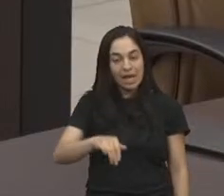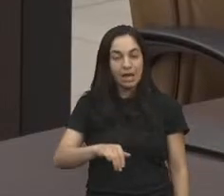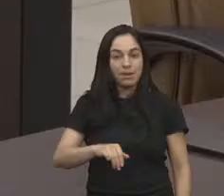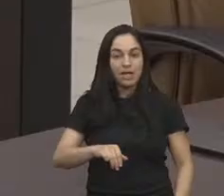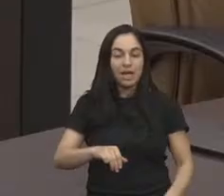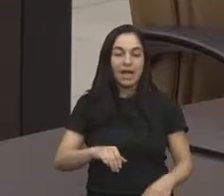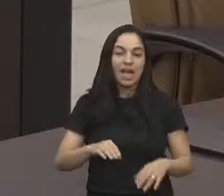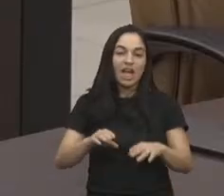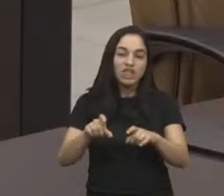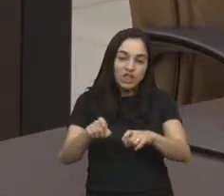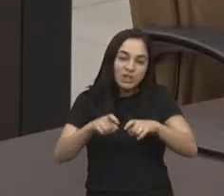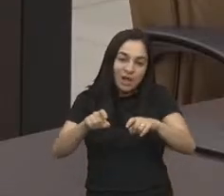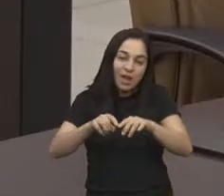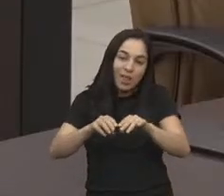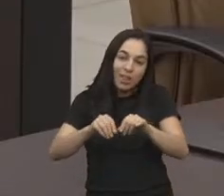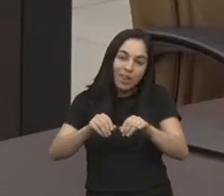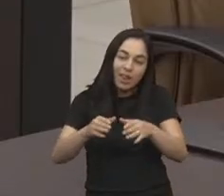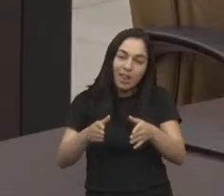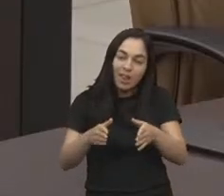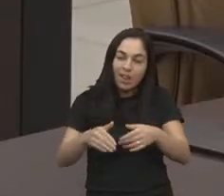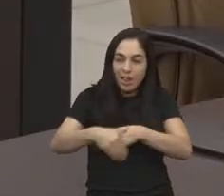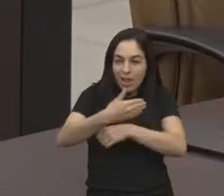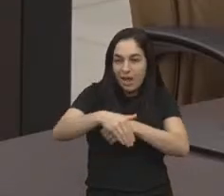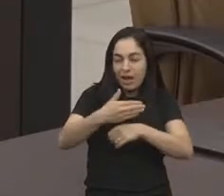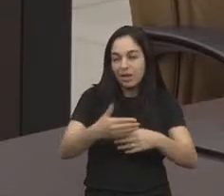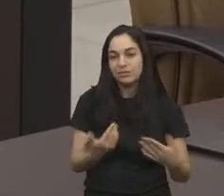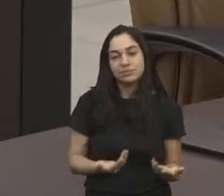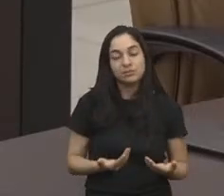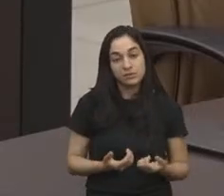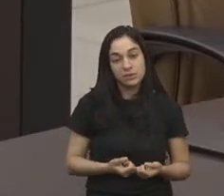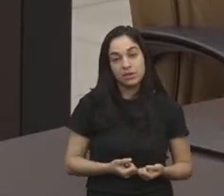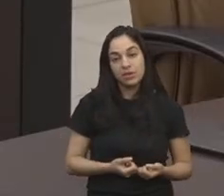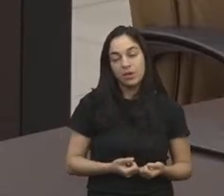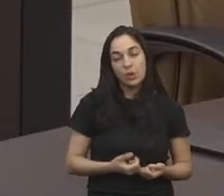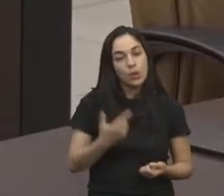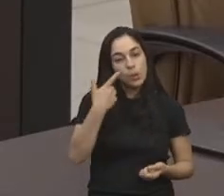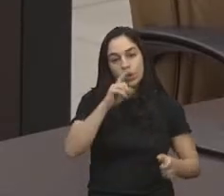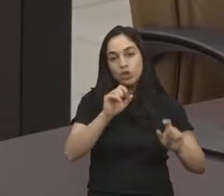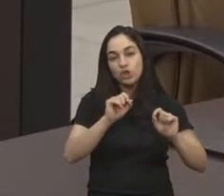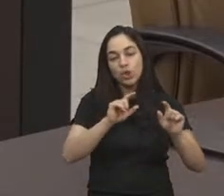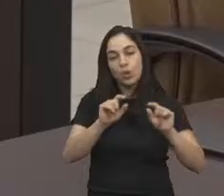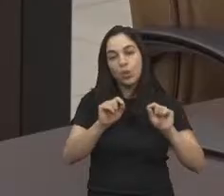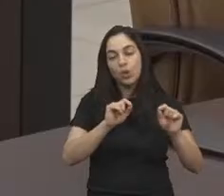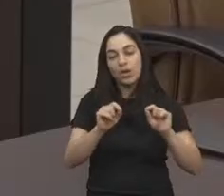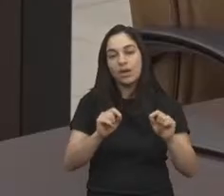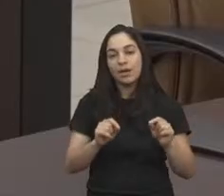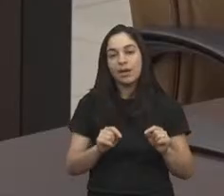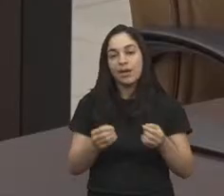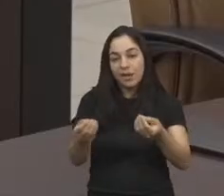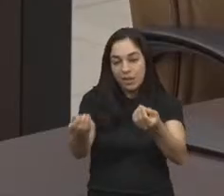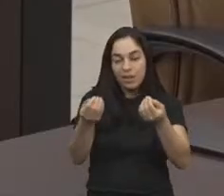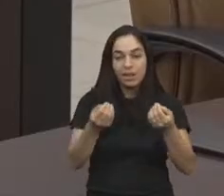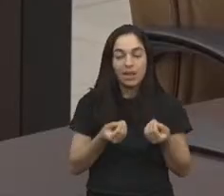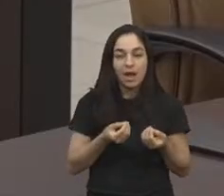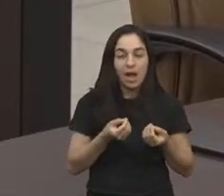sabemos que a gente não consegue utilização somente de doações do portos, como cascalho, a compra é muito cara hoje de